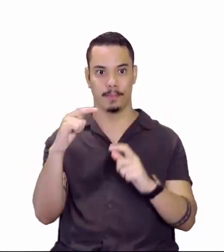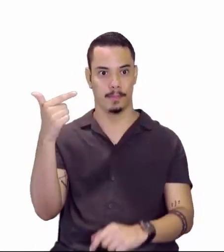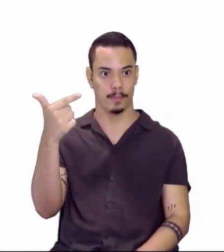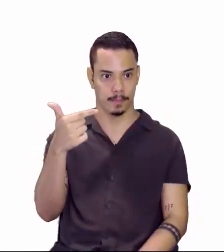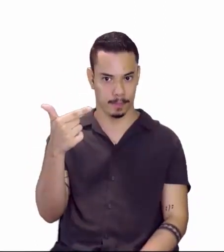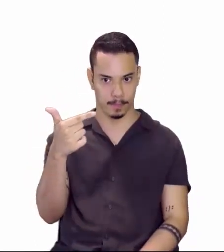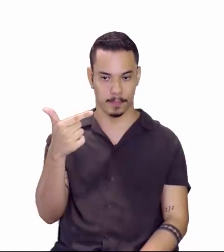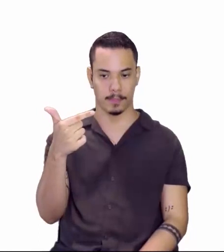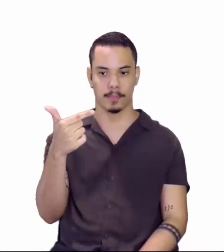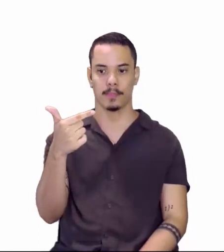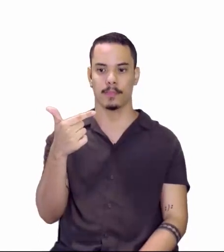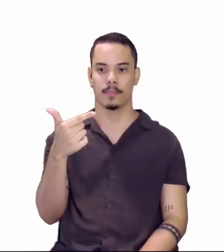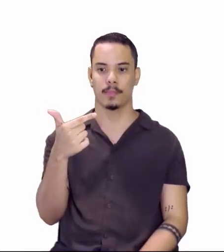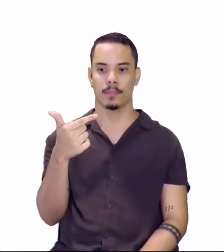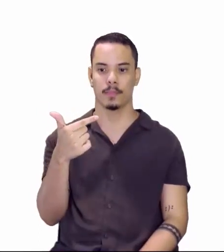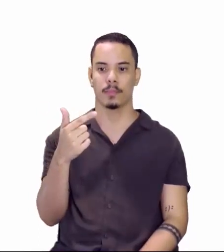questão,